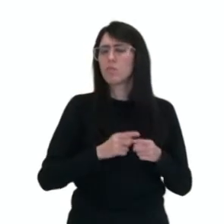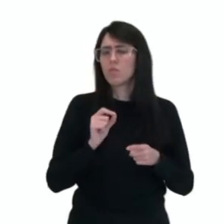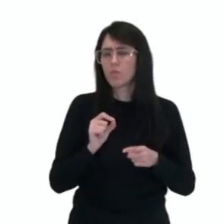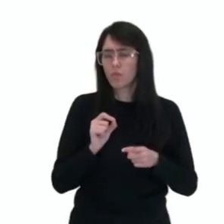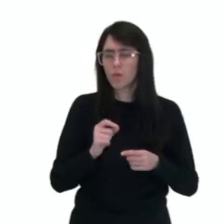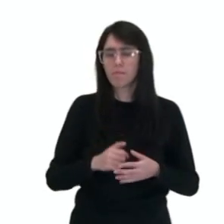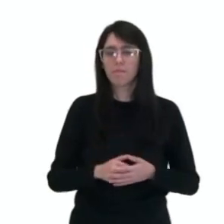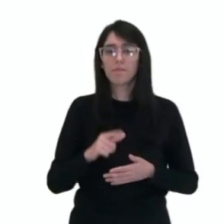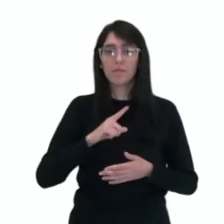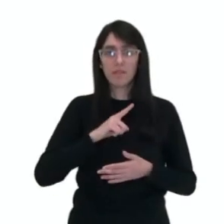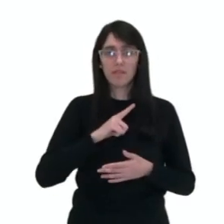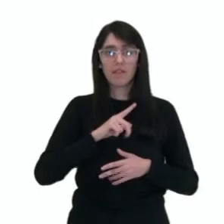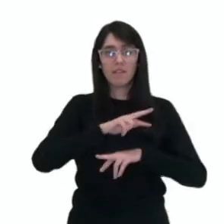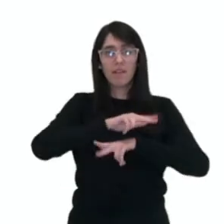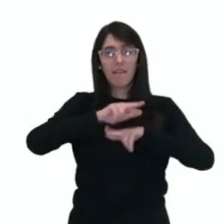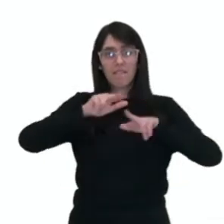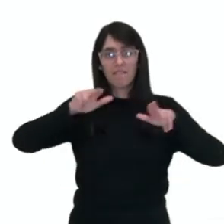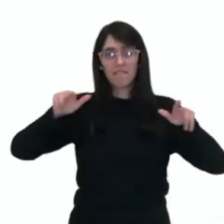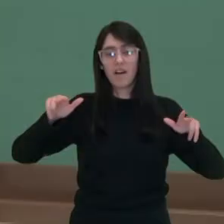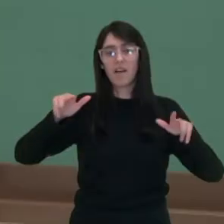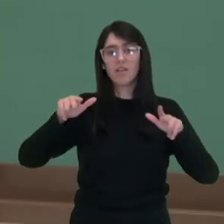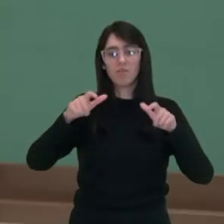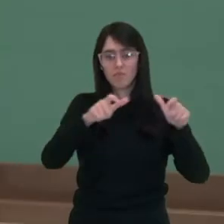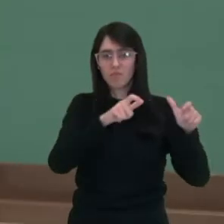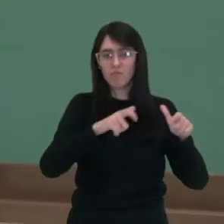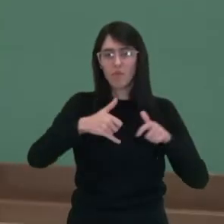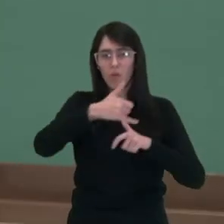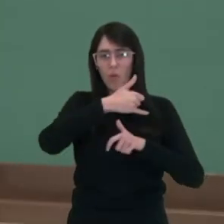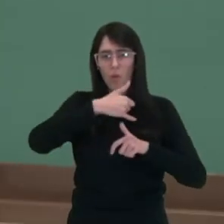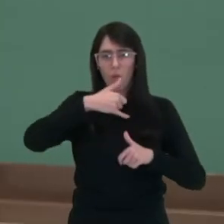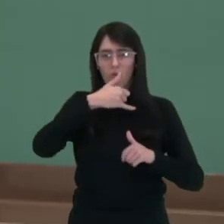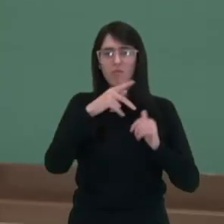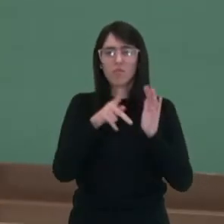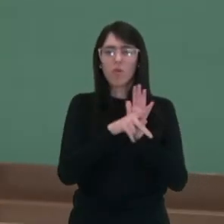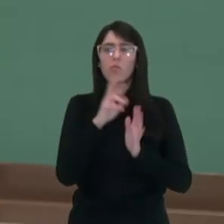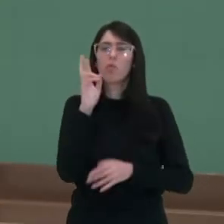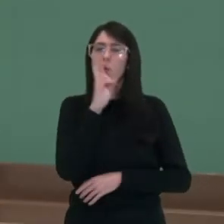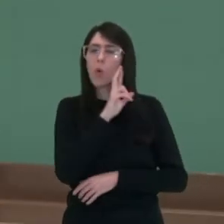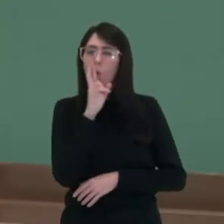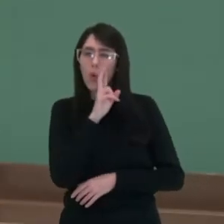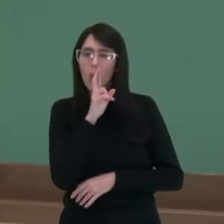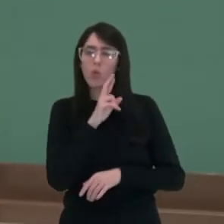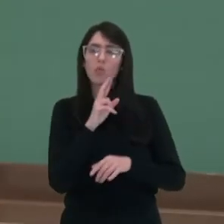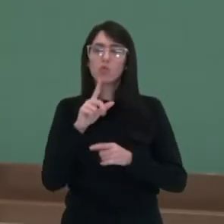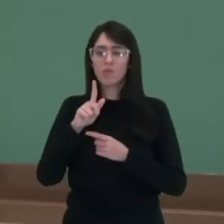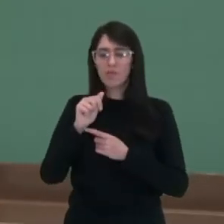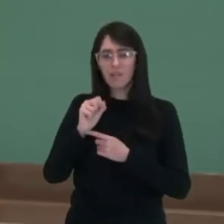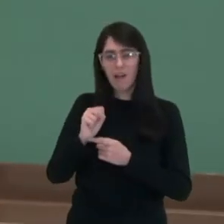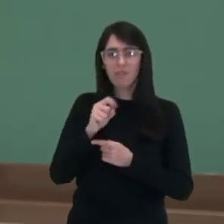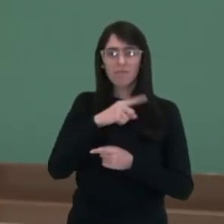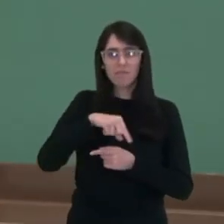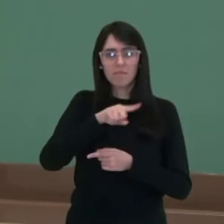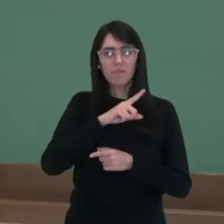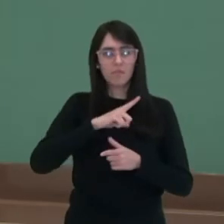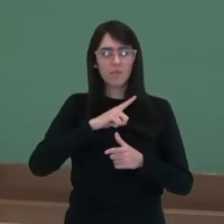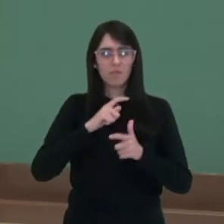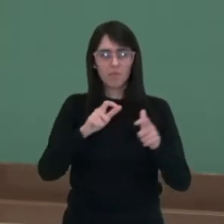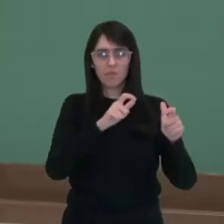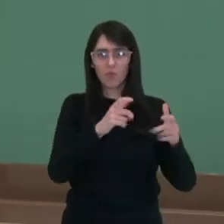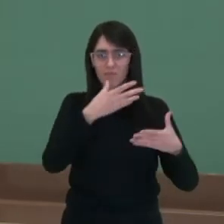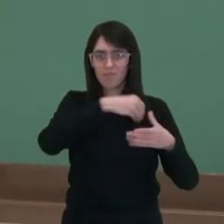vários gasodutos que saem dos países da Rússia ou de outros países aqui da Comunidade dos Estados